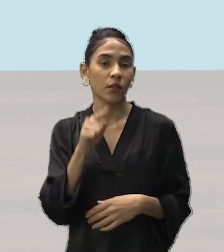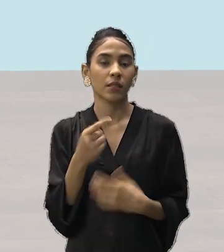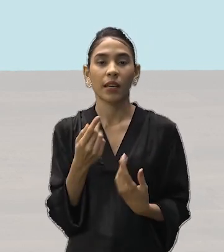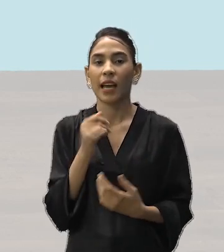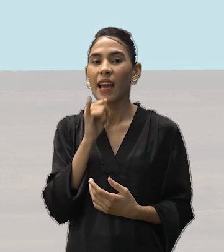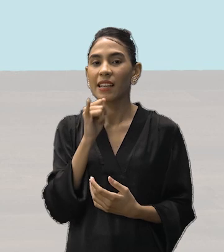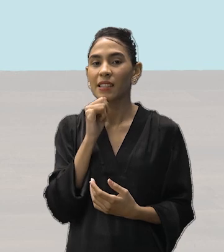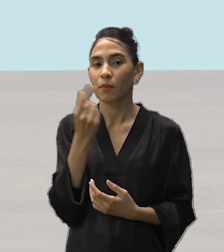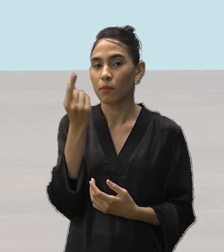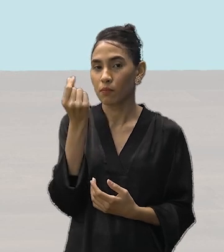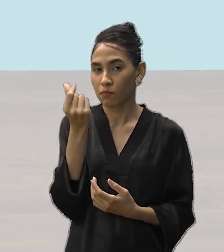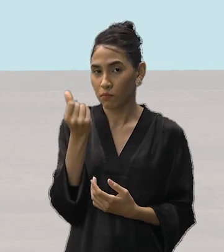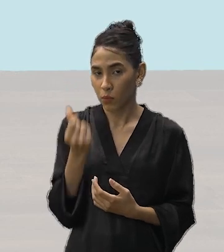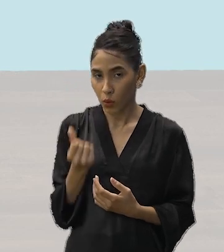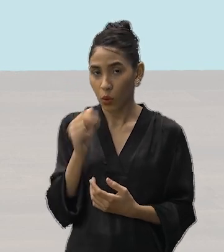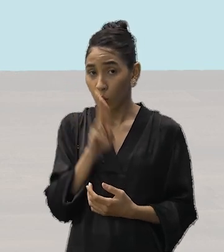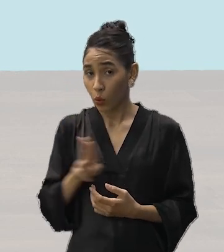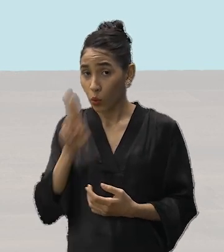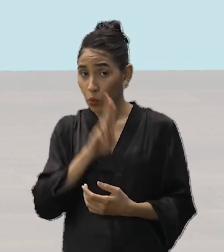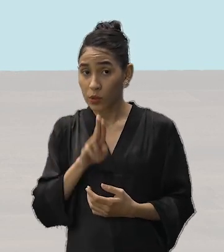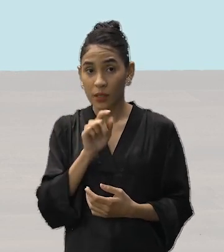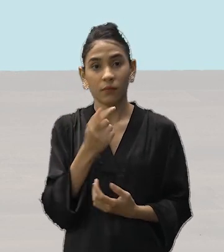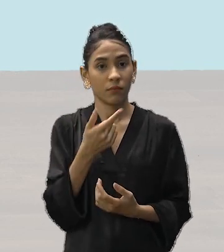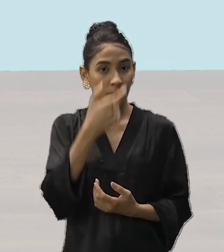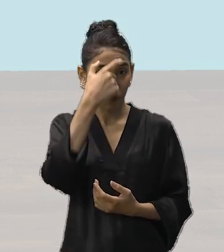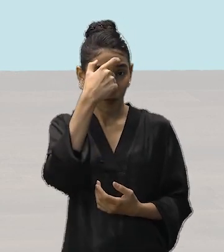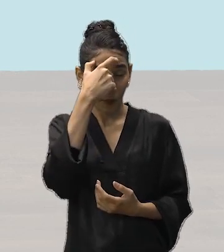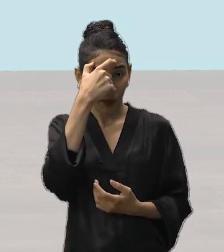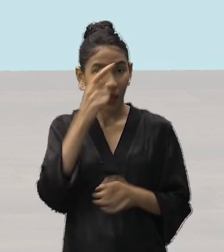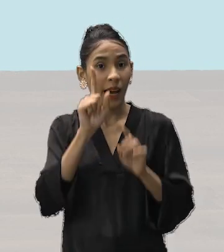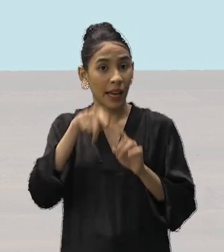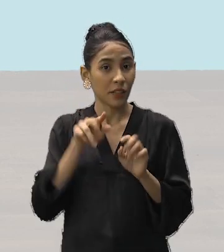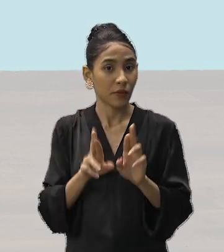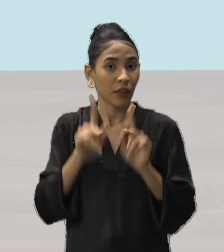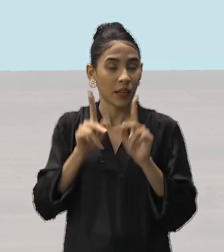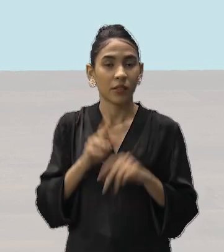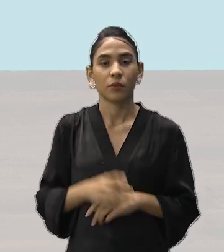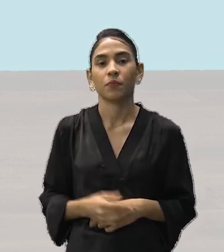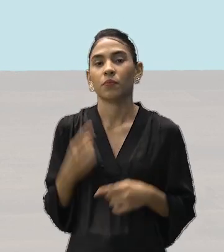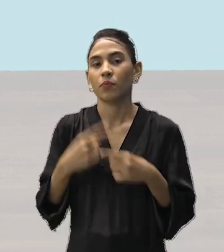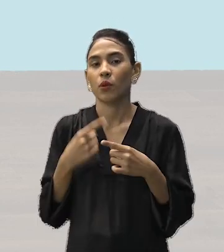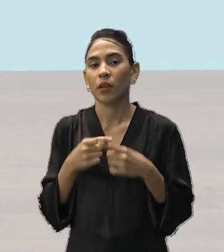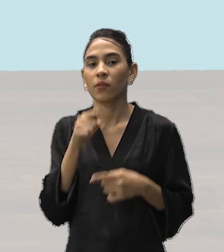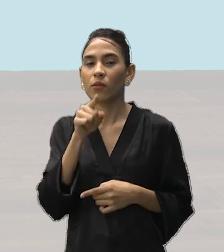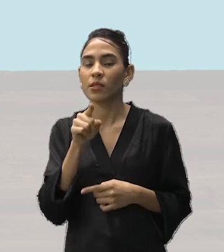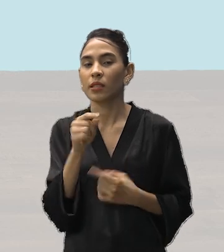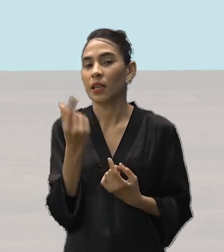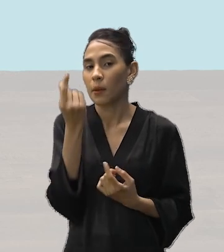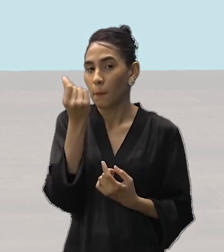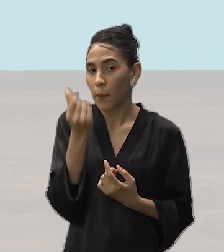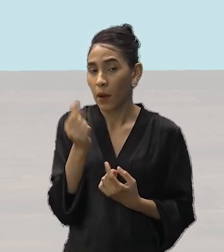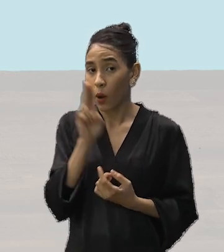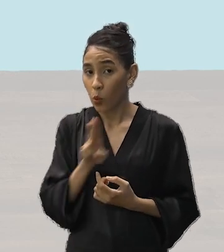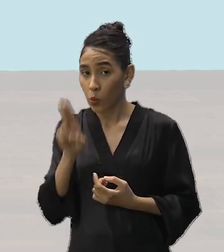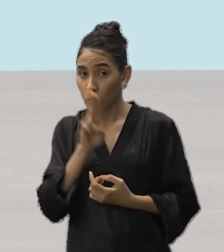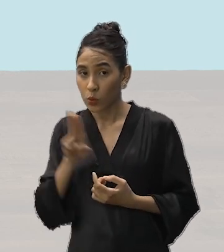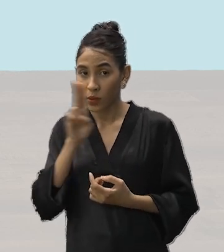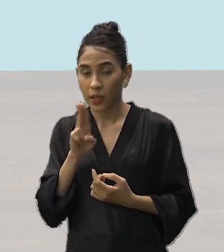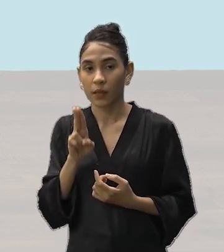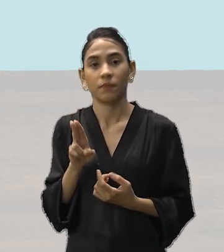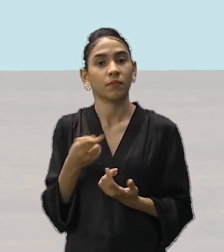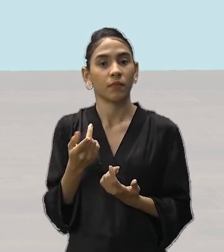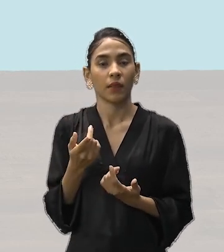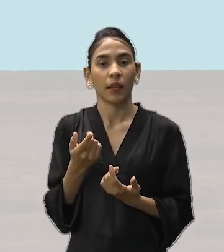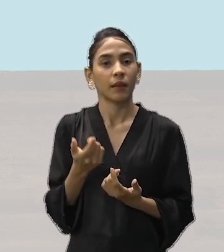gasta utilizando a razão, já é diferente. Por quê? Porque provavelmente para você gastar o seu dinheiro